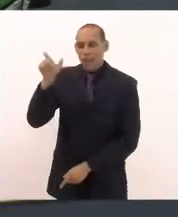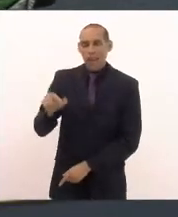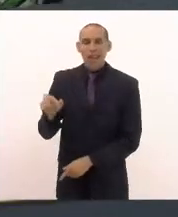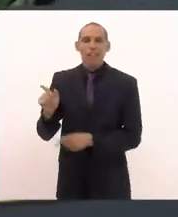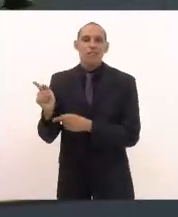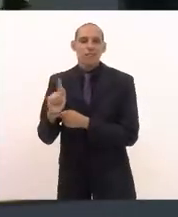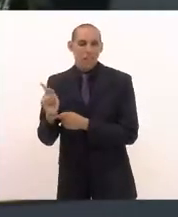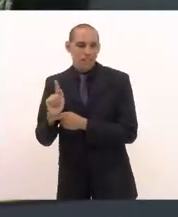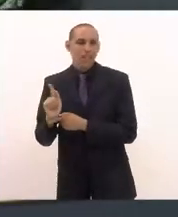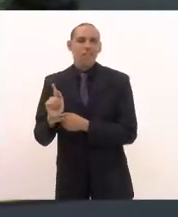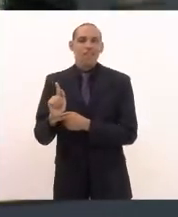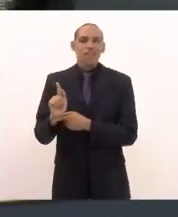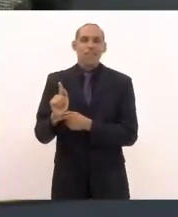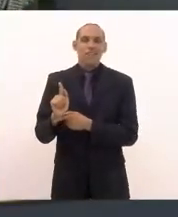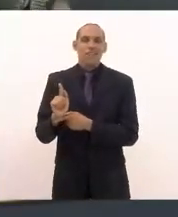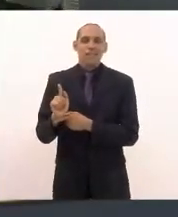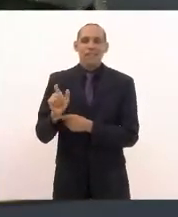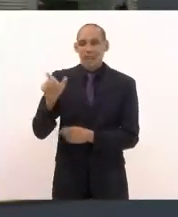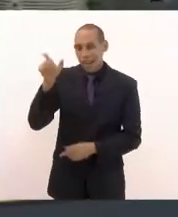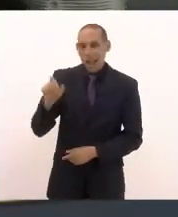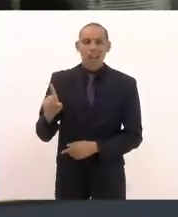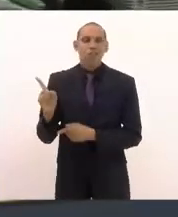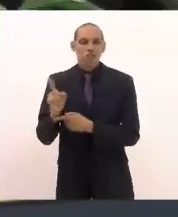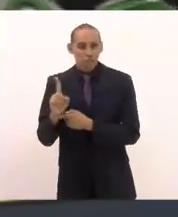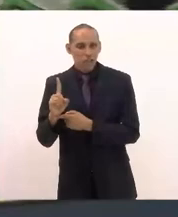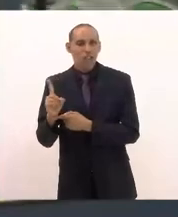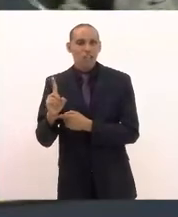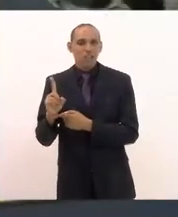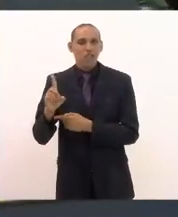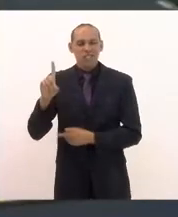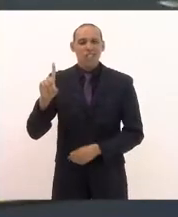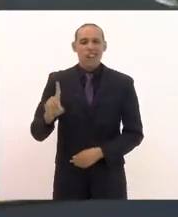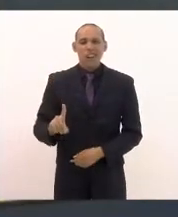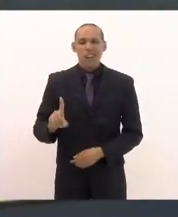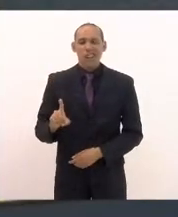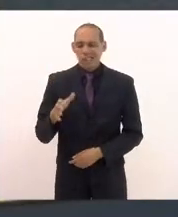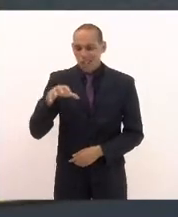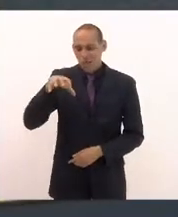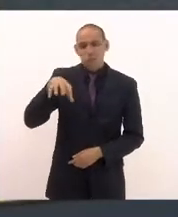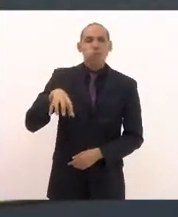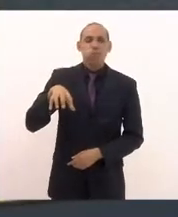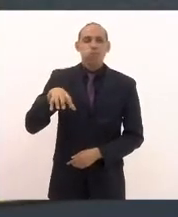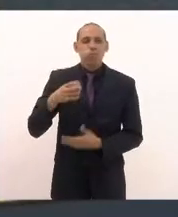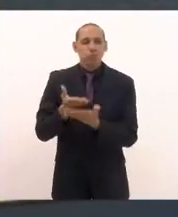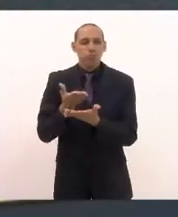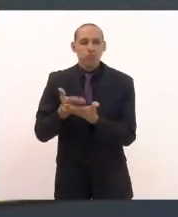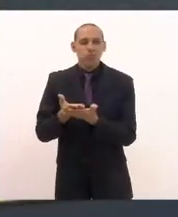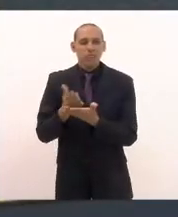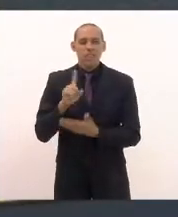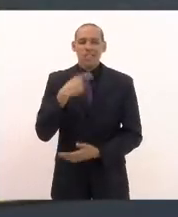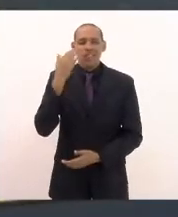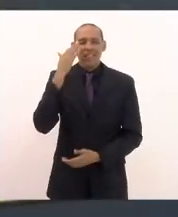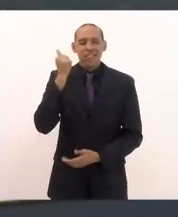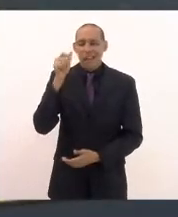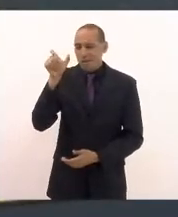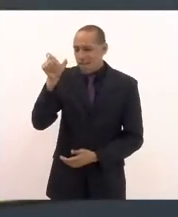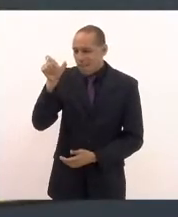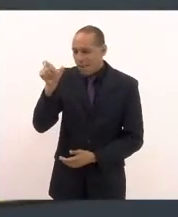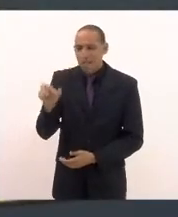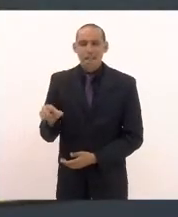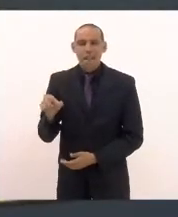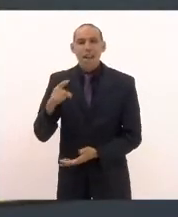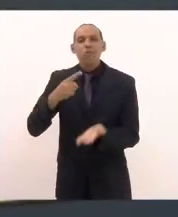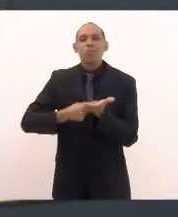enquanto diretor daquele núcleo de estudos, e sabemos do seu compromisso com a